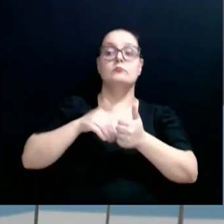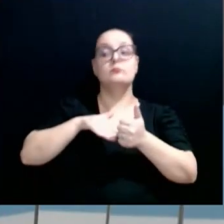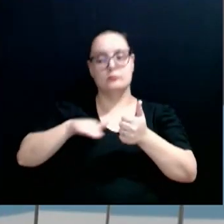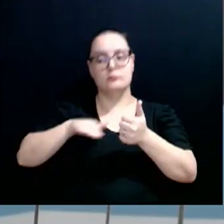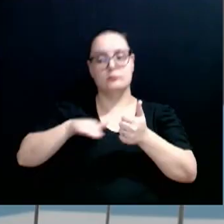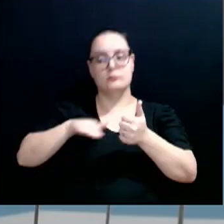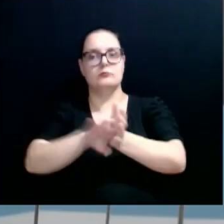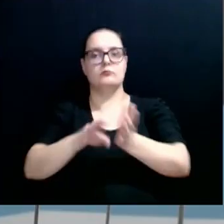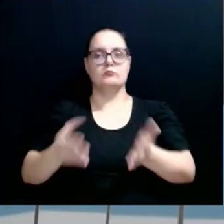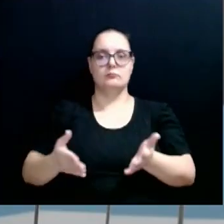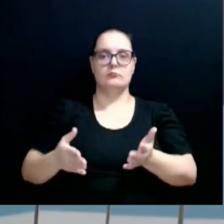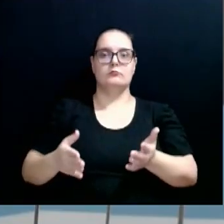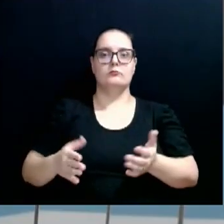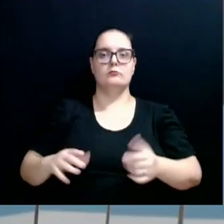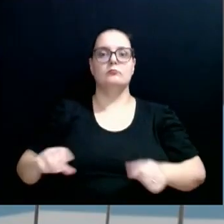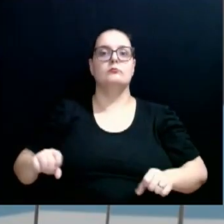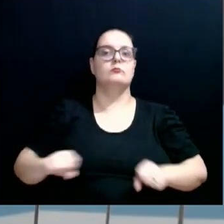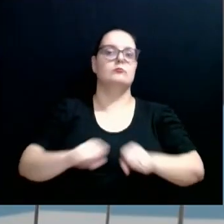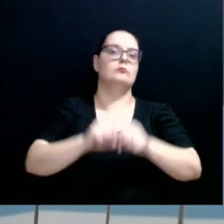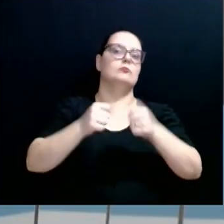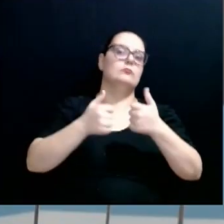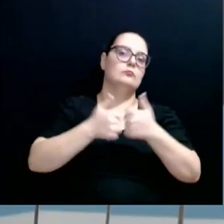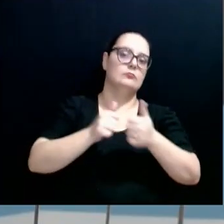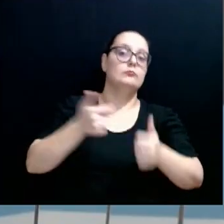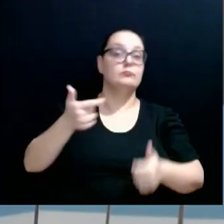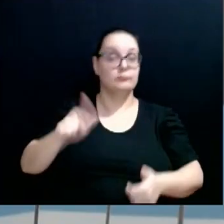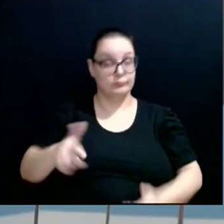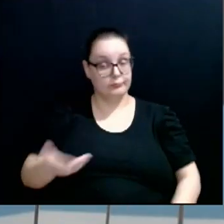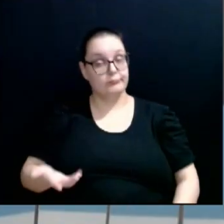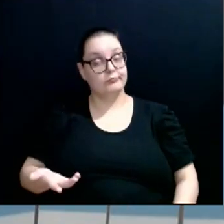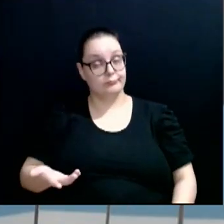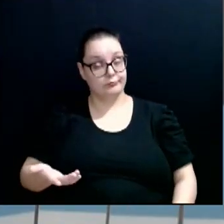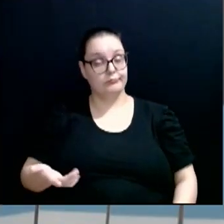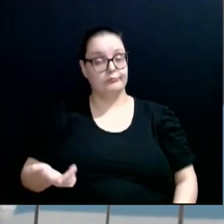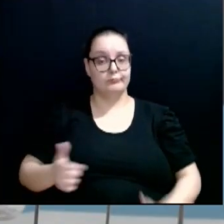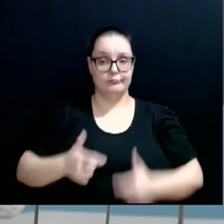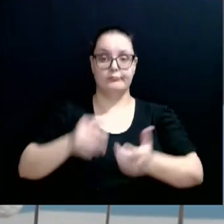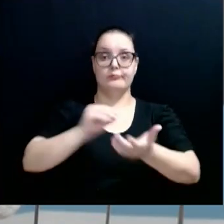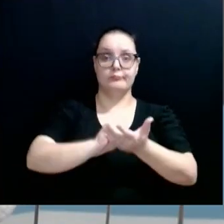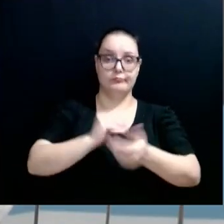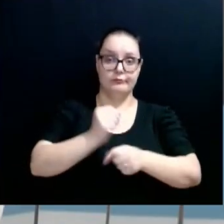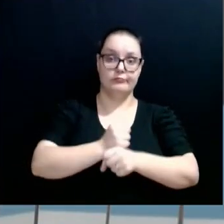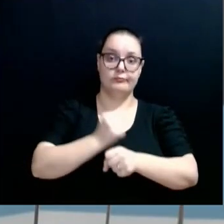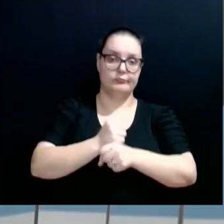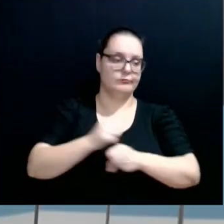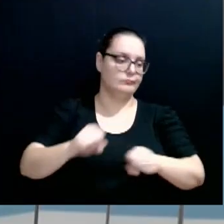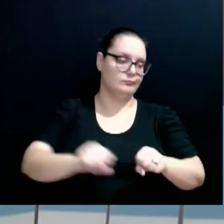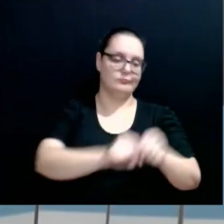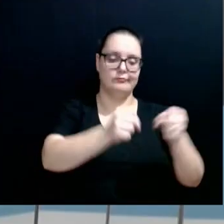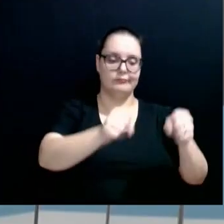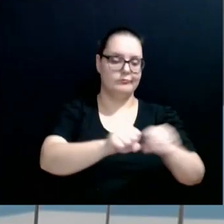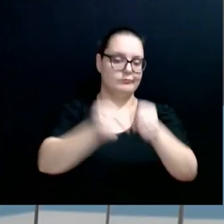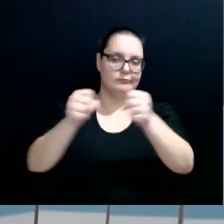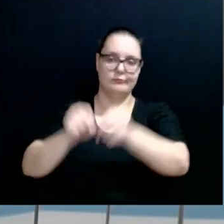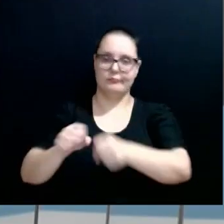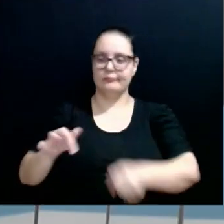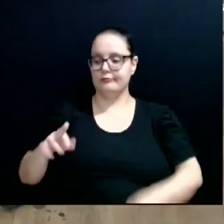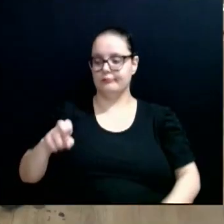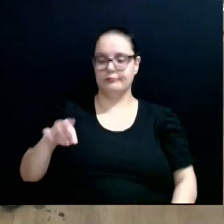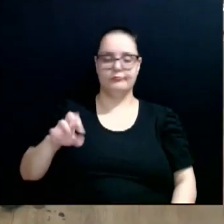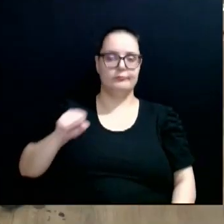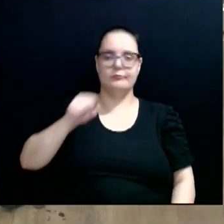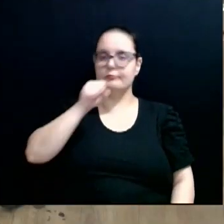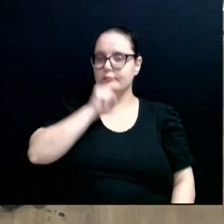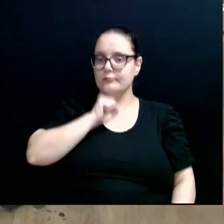momento de quebra de veículos muito grande nos últimos anos, né? a frota muito envelhecida. A